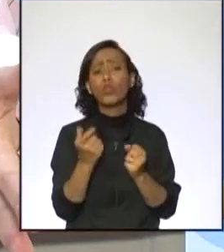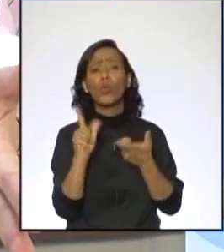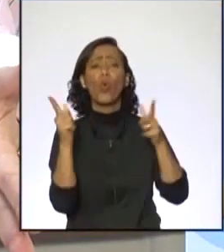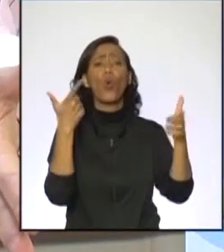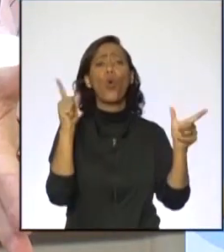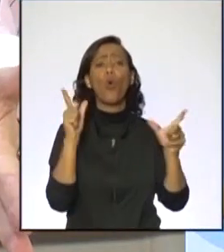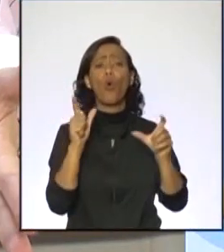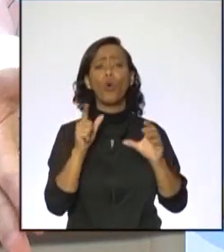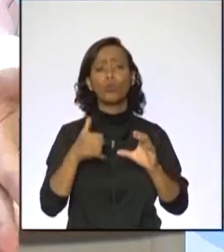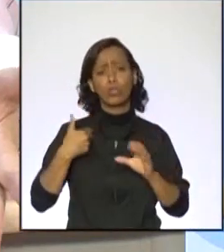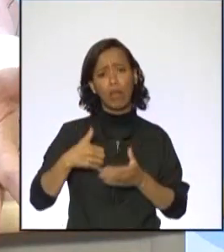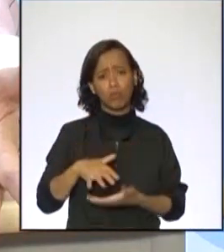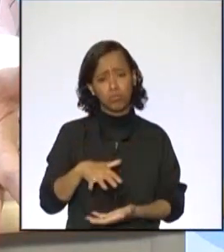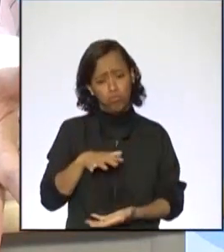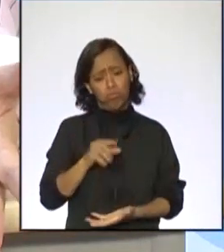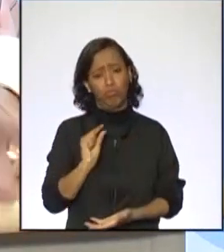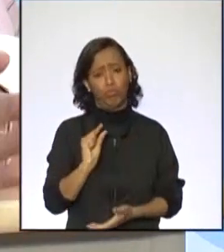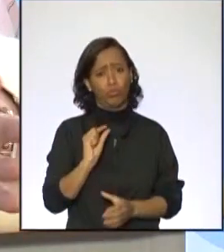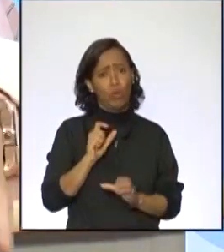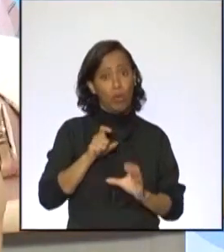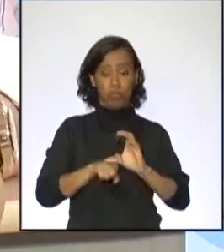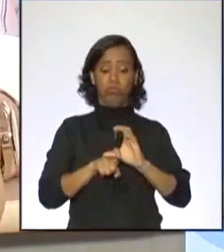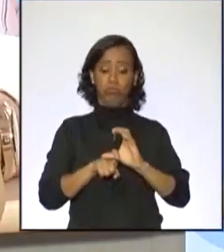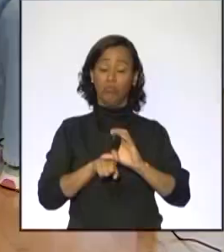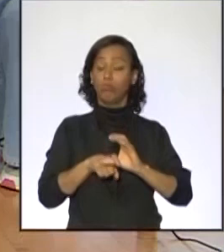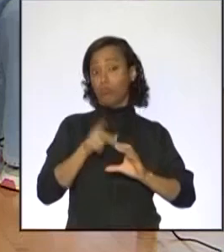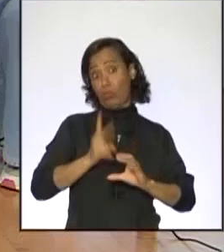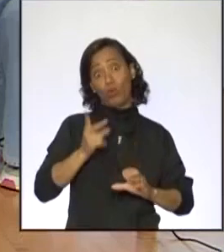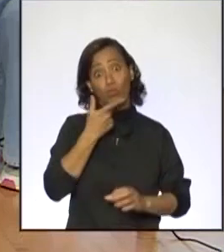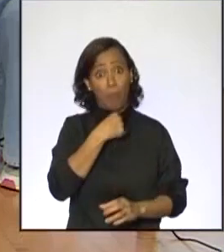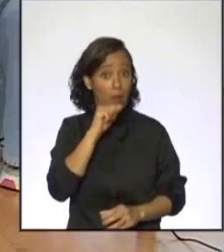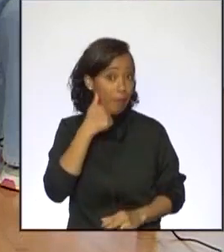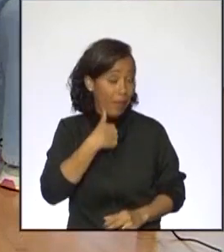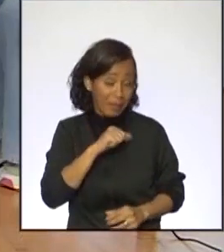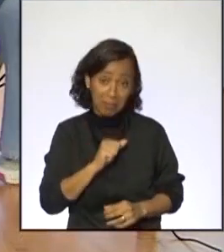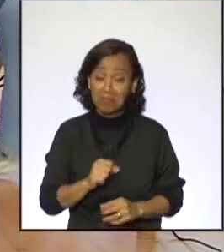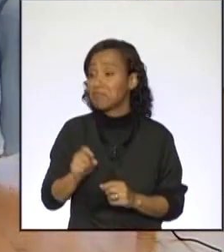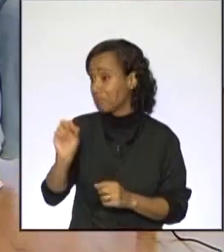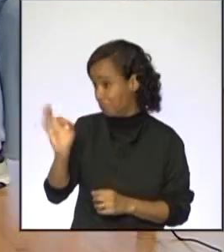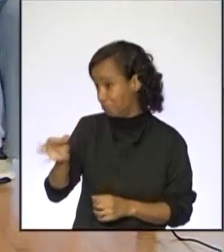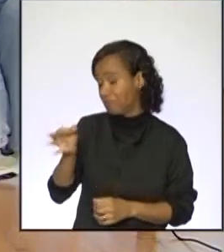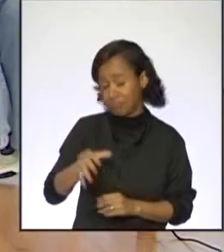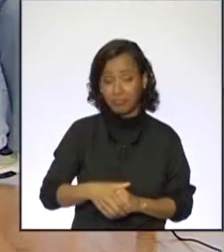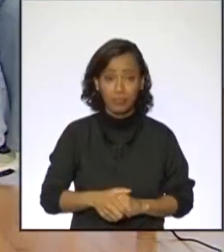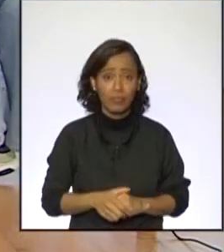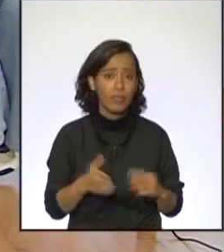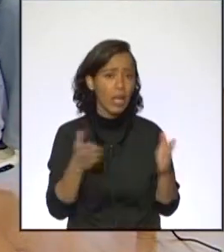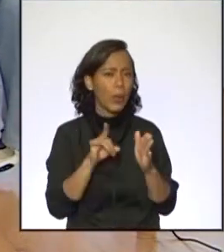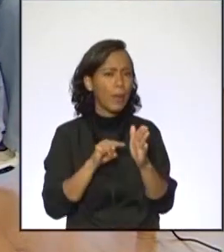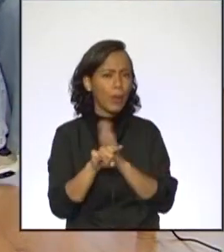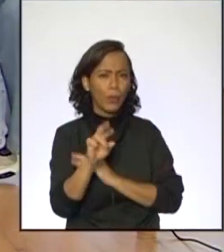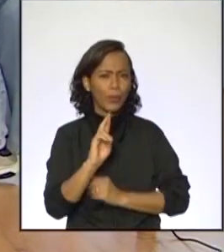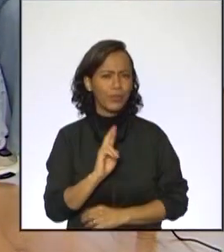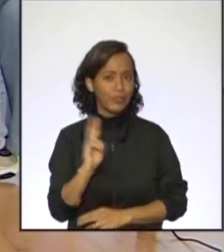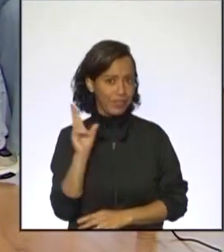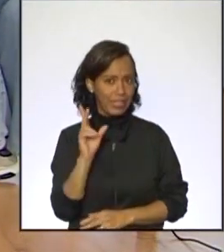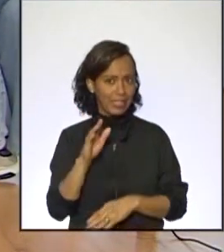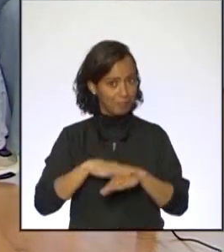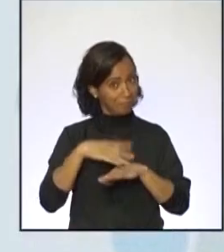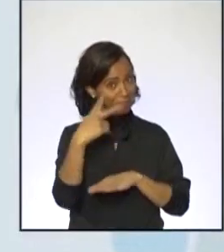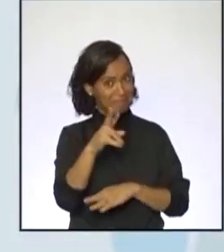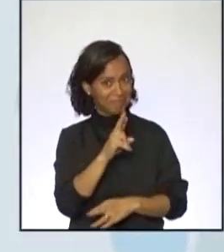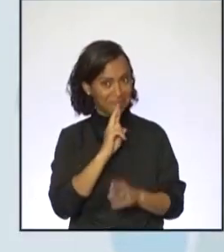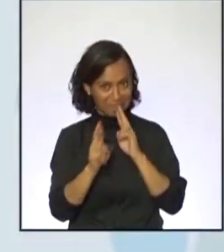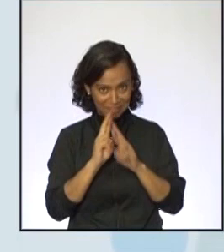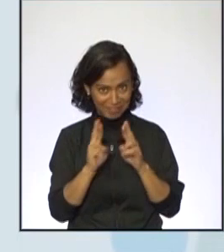dependência dos pais, ok? isso. Agora, a gente vai entrar numa perguntinha e nós gostaríamos que vocês respondessem, ok? Então, vamos